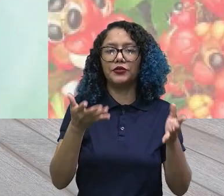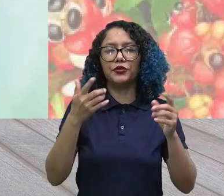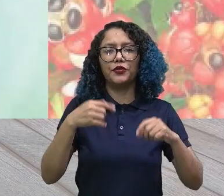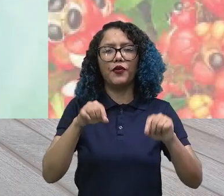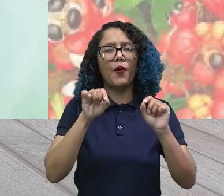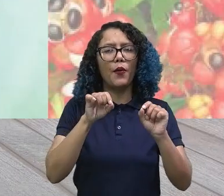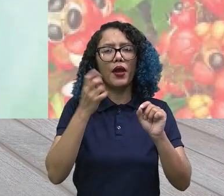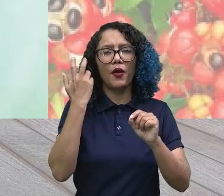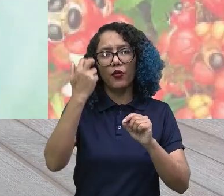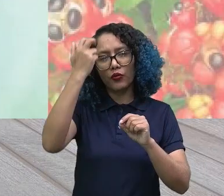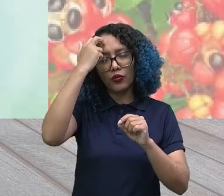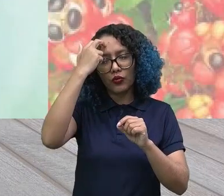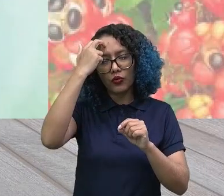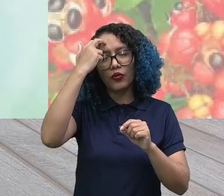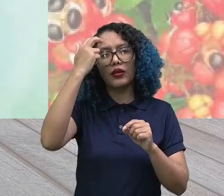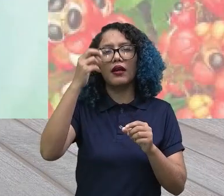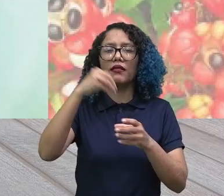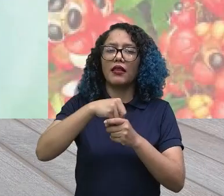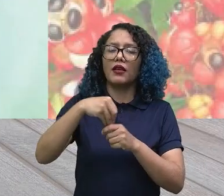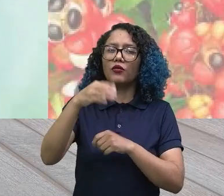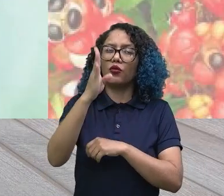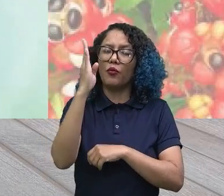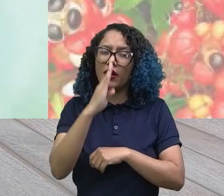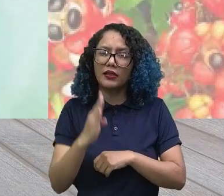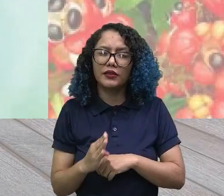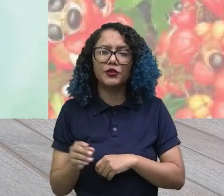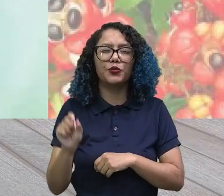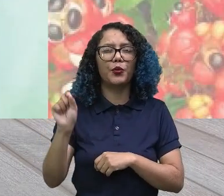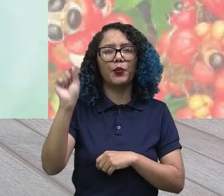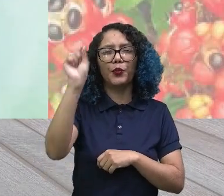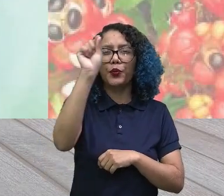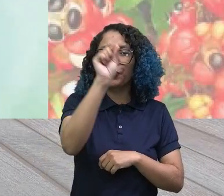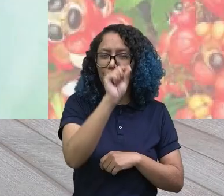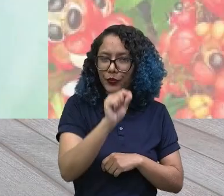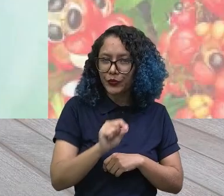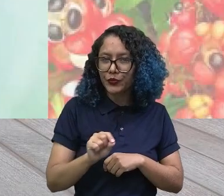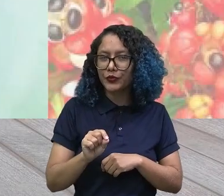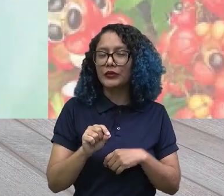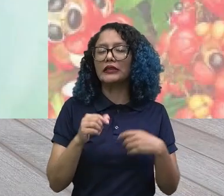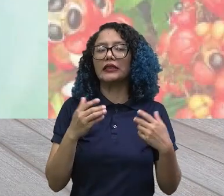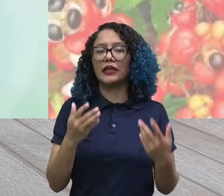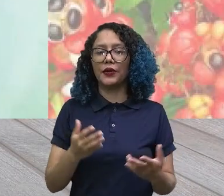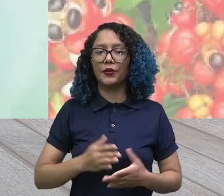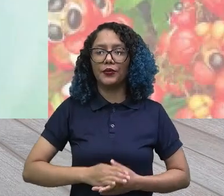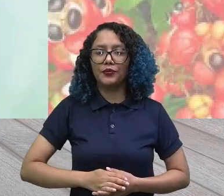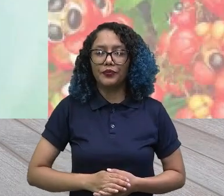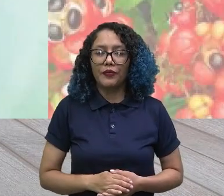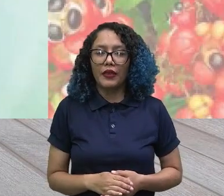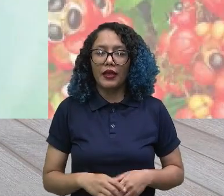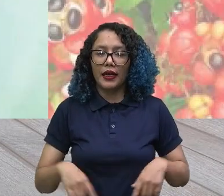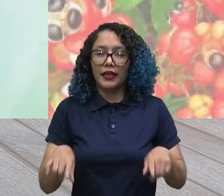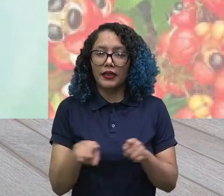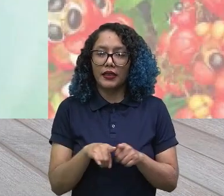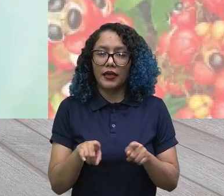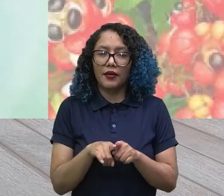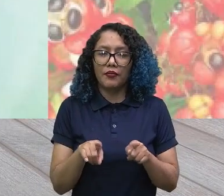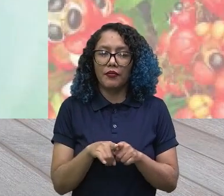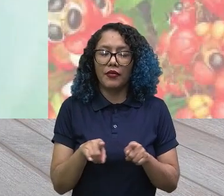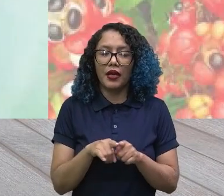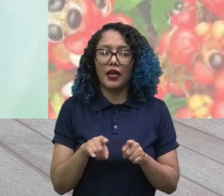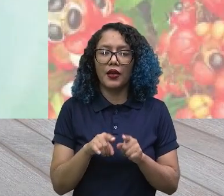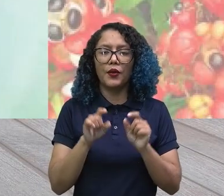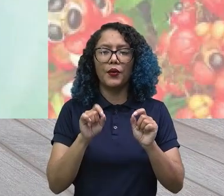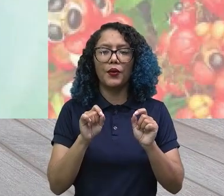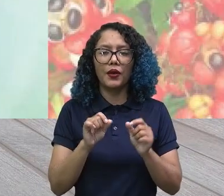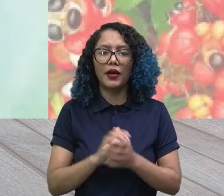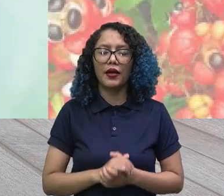da cultura do Brasil inteiro, né? Então, a gente observa que isso acaba também se identificando por quê?